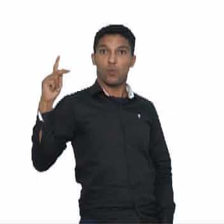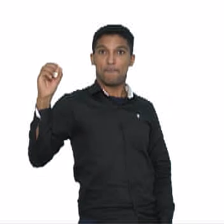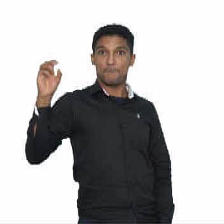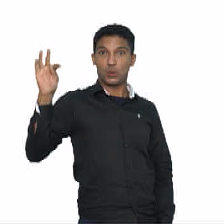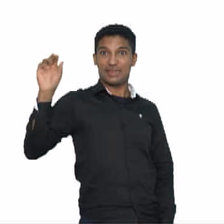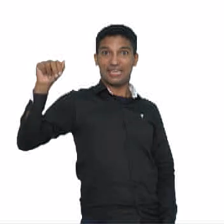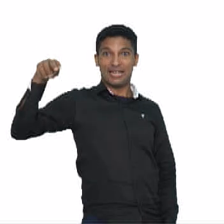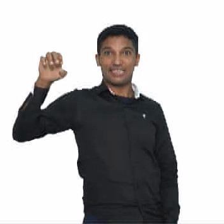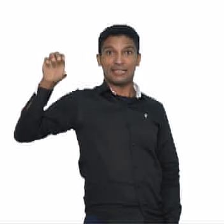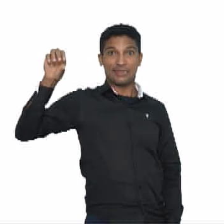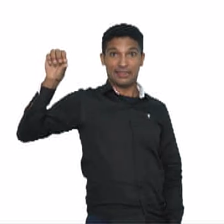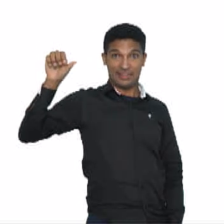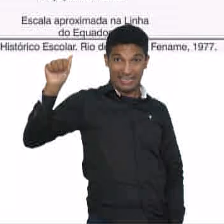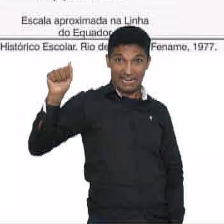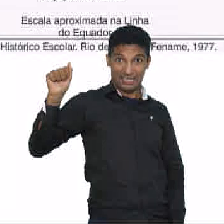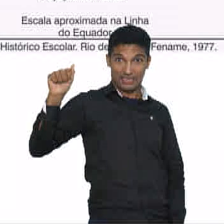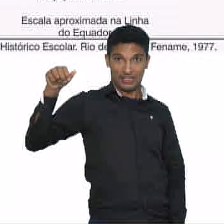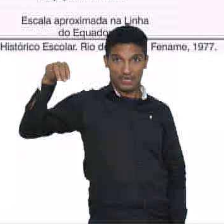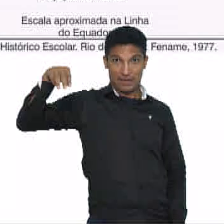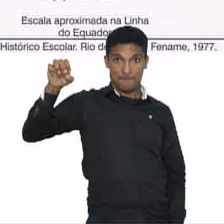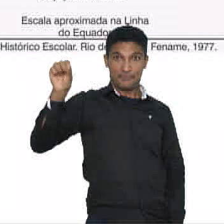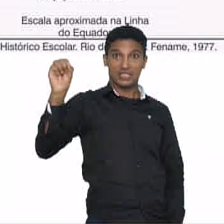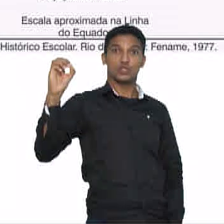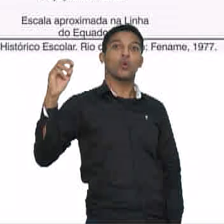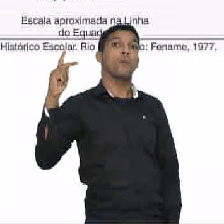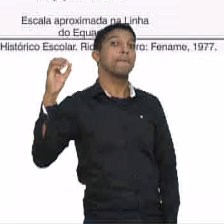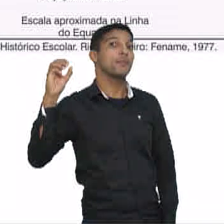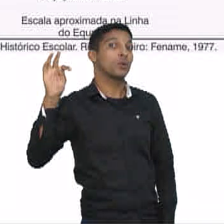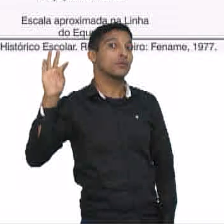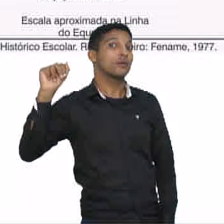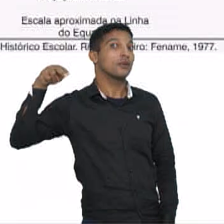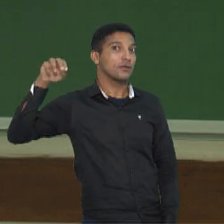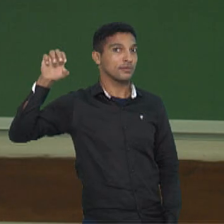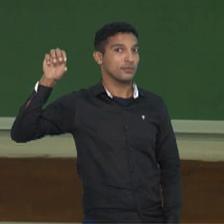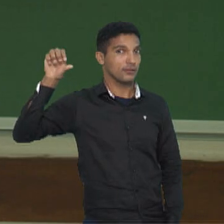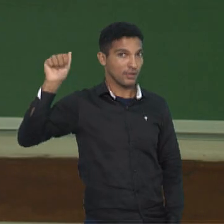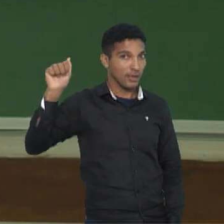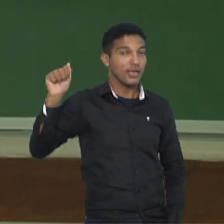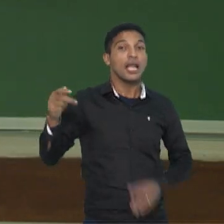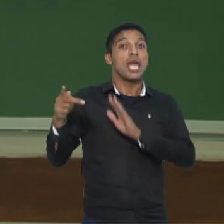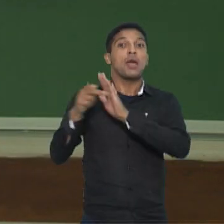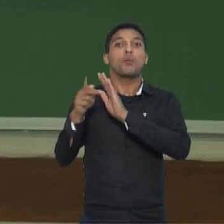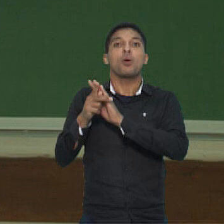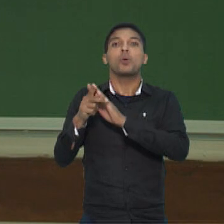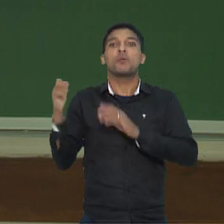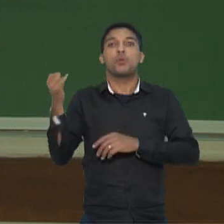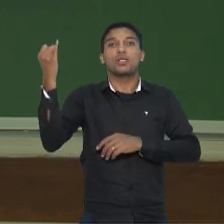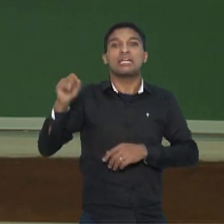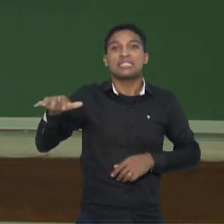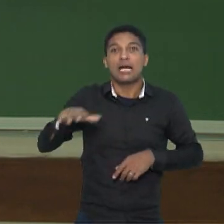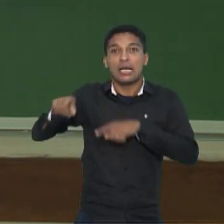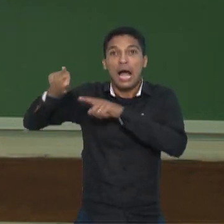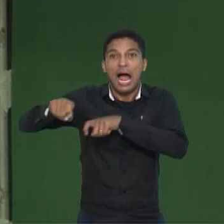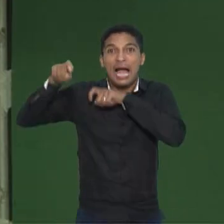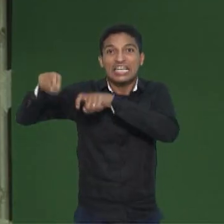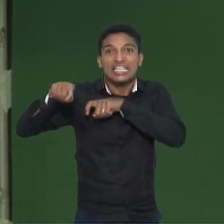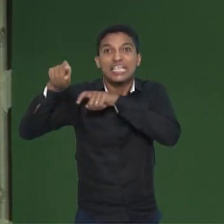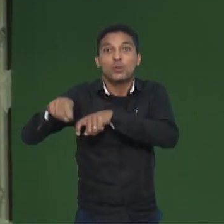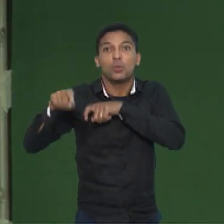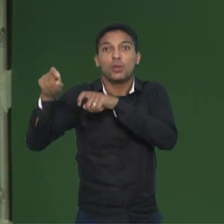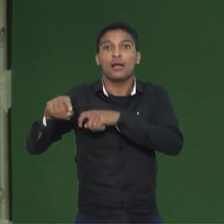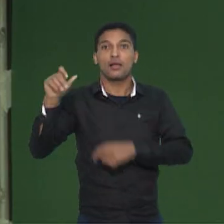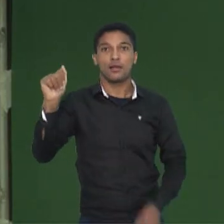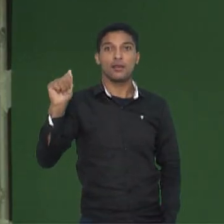área agrícola. Você falou que era o Tigre e o Eufrates? Nós temos que ter o domínio, olha, do